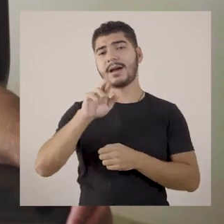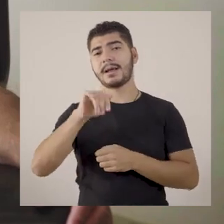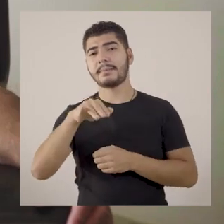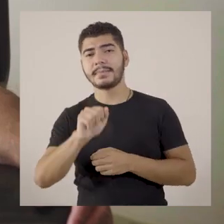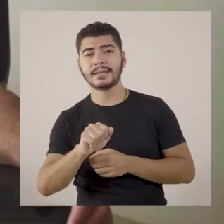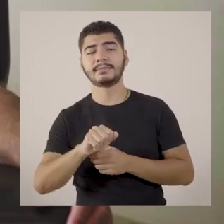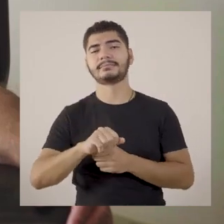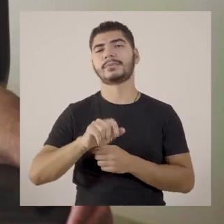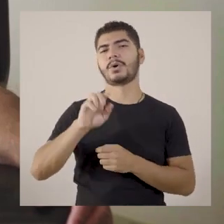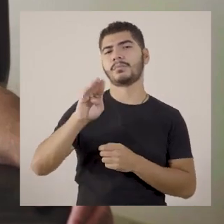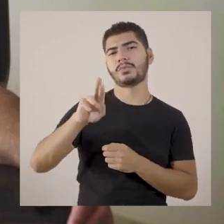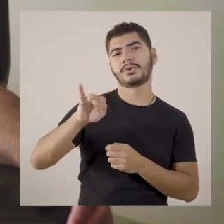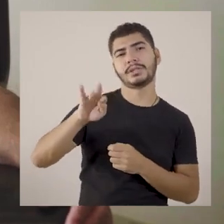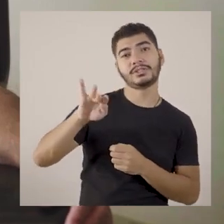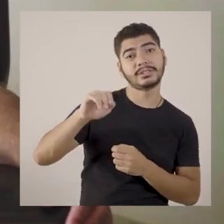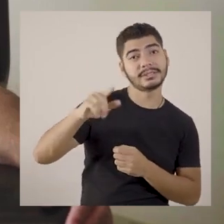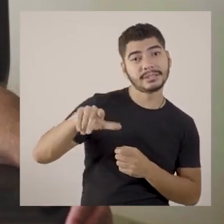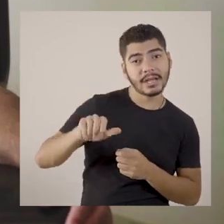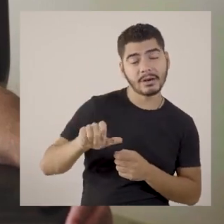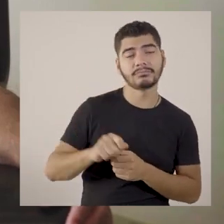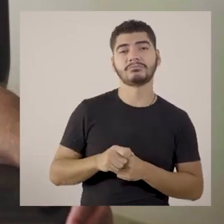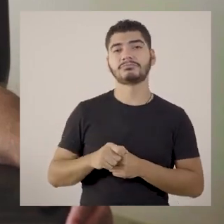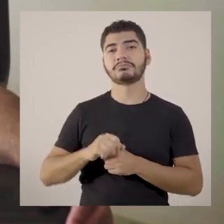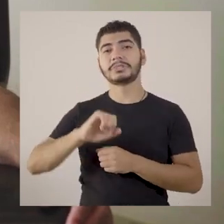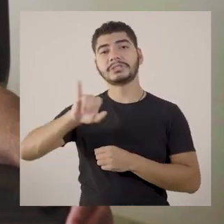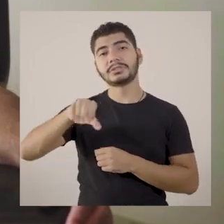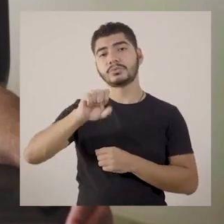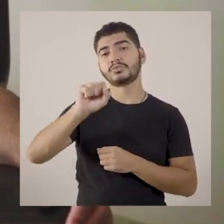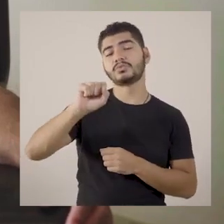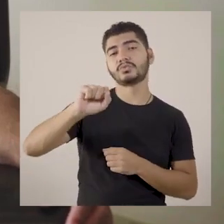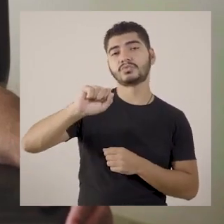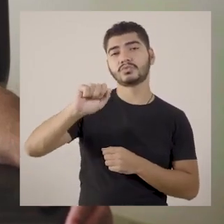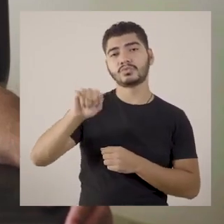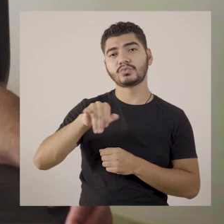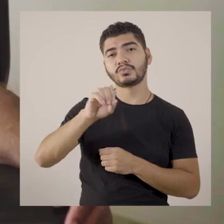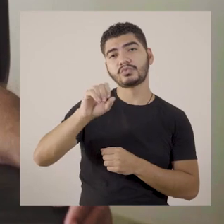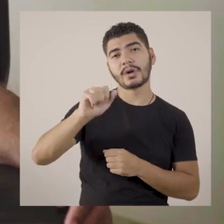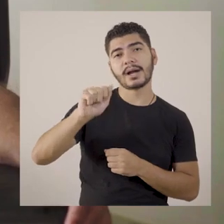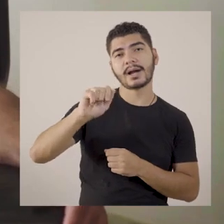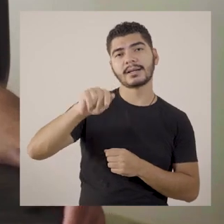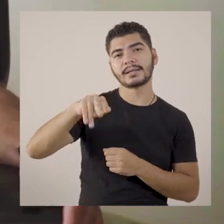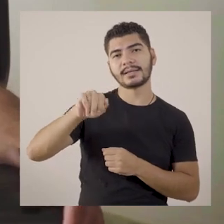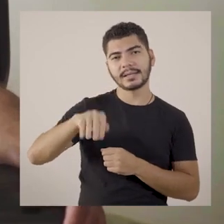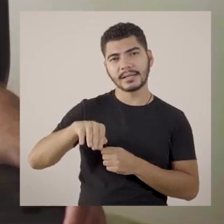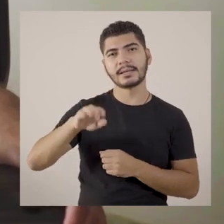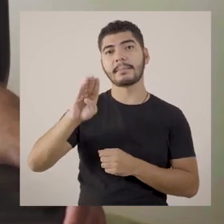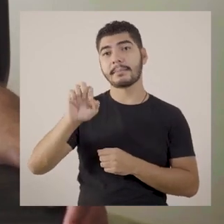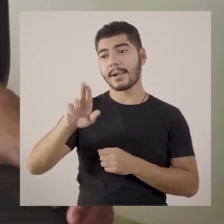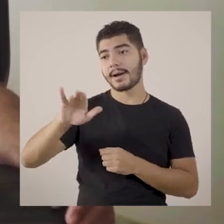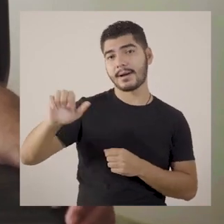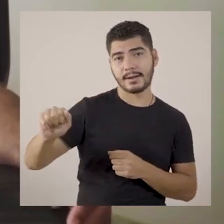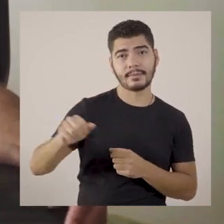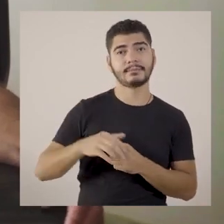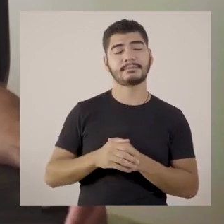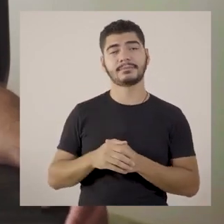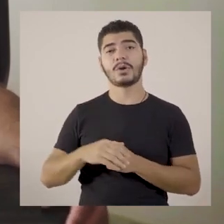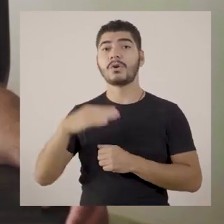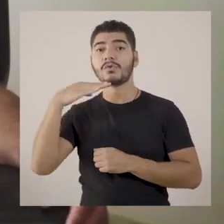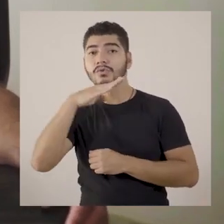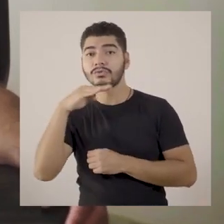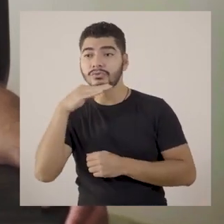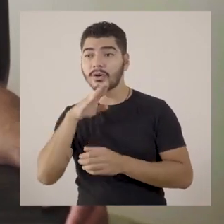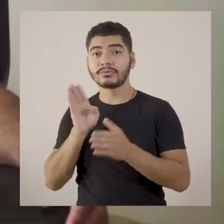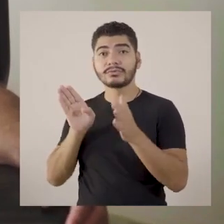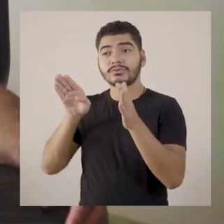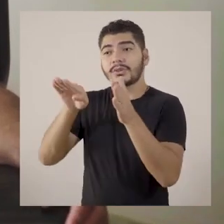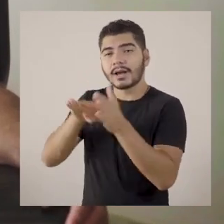Buritizal, Ituverava, Guará, São Joaquim da Barra, Orlândia, e vinha até Jardinópolis,